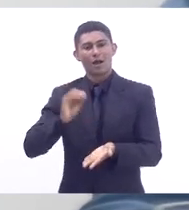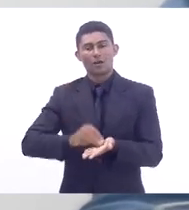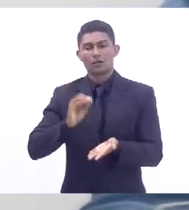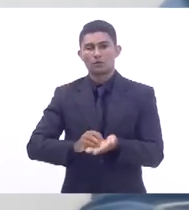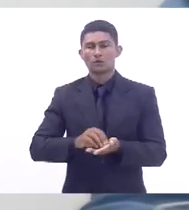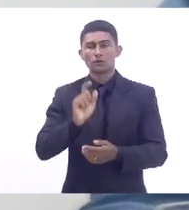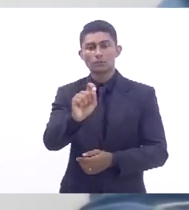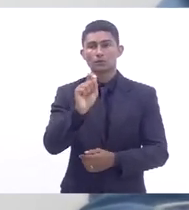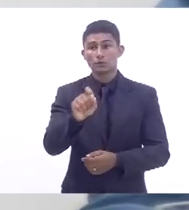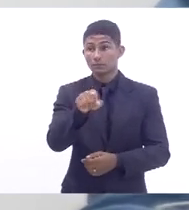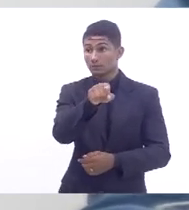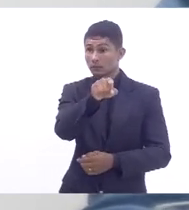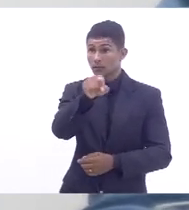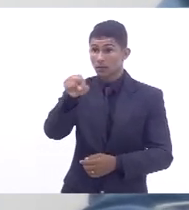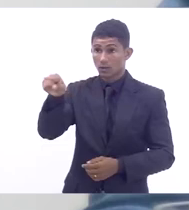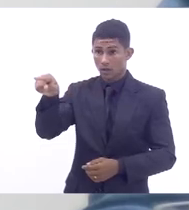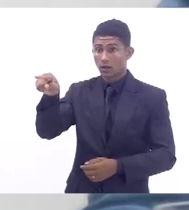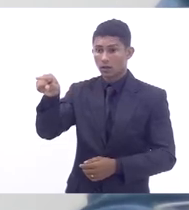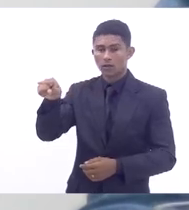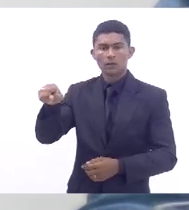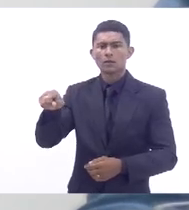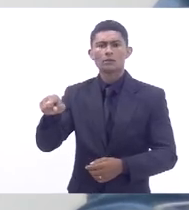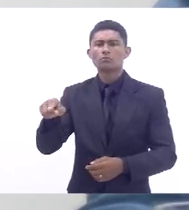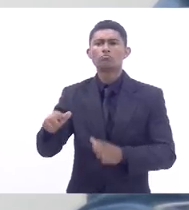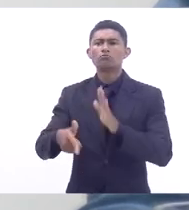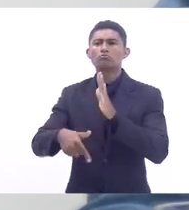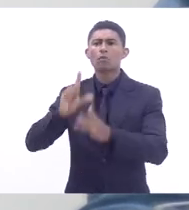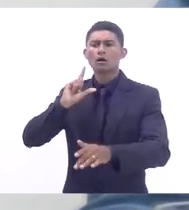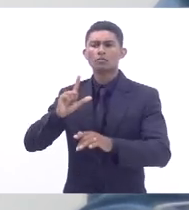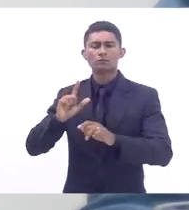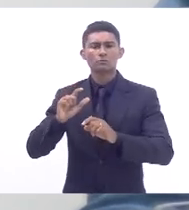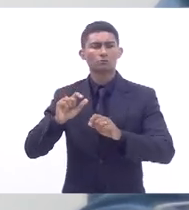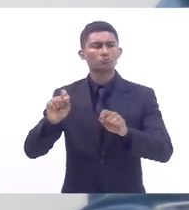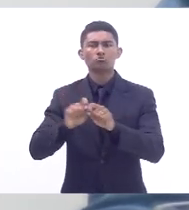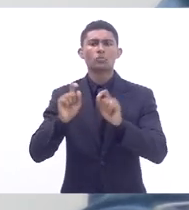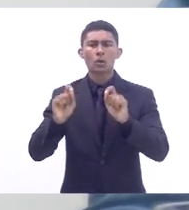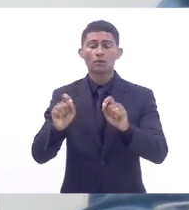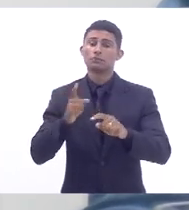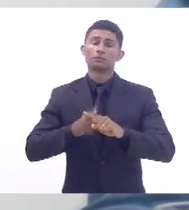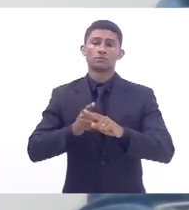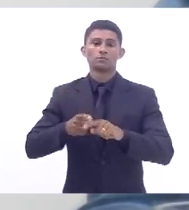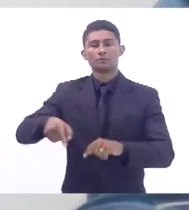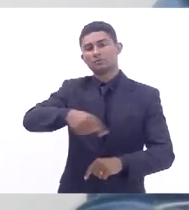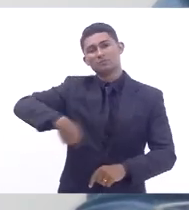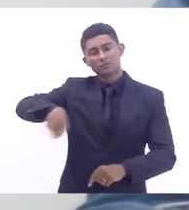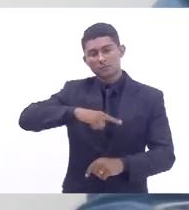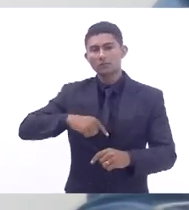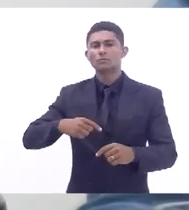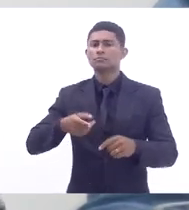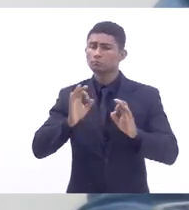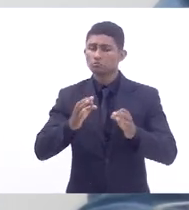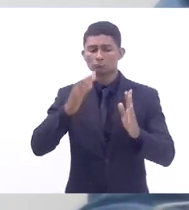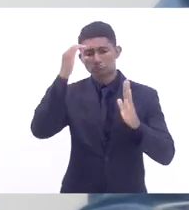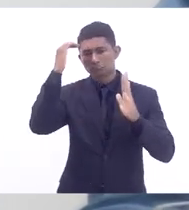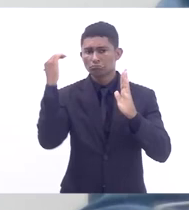atendimento do que eles realmente fizeram dentro do regime que nós estamos obedecendo